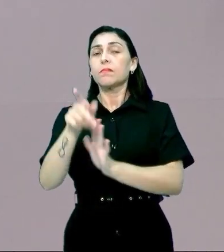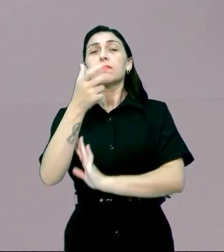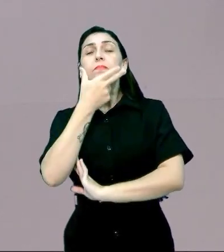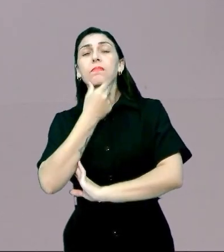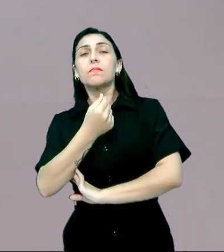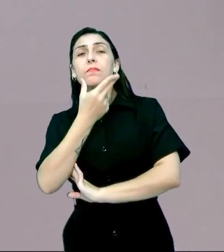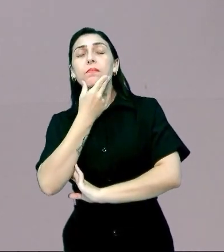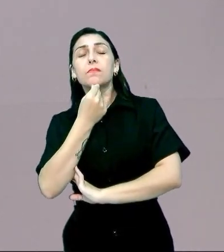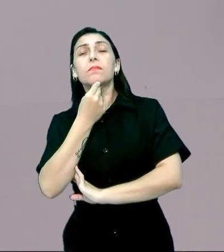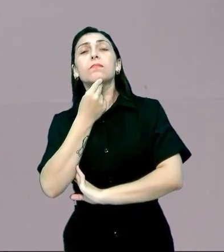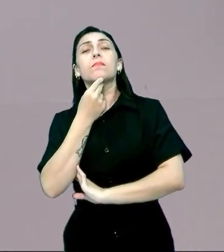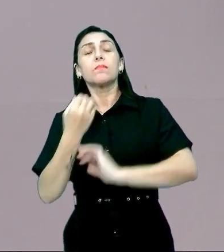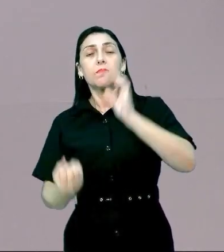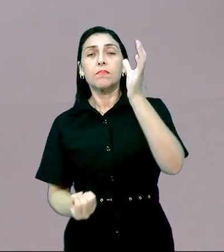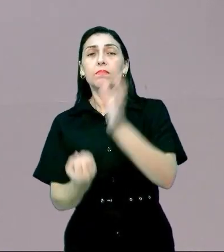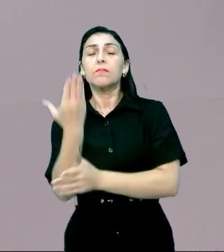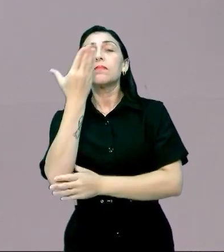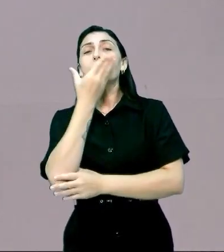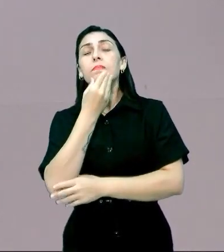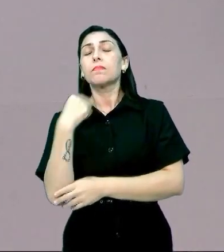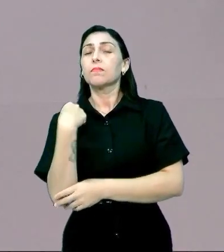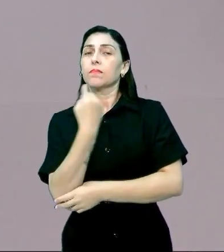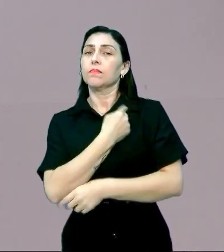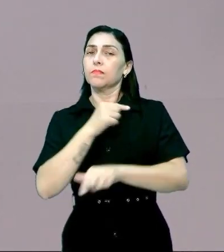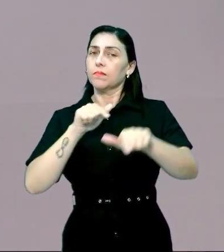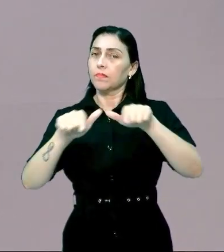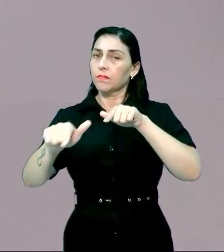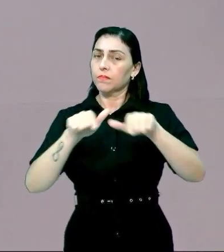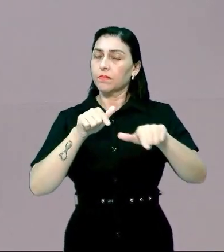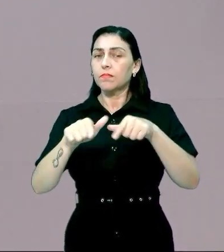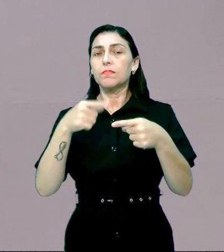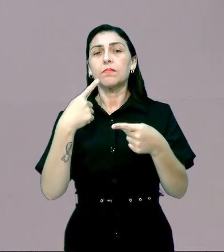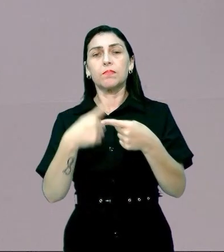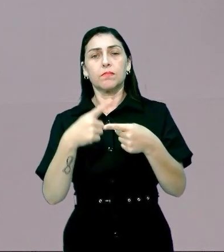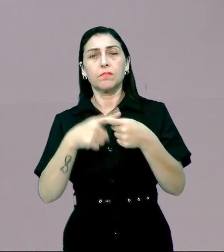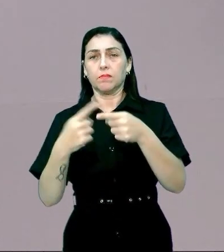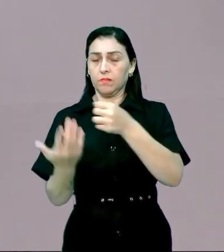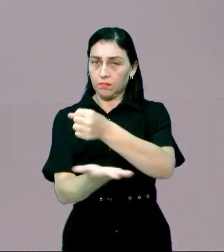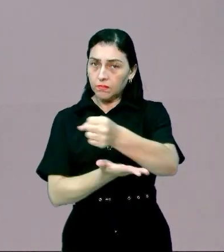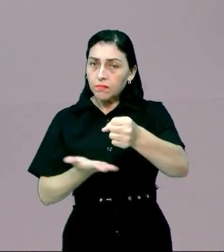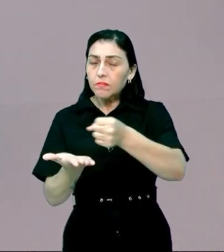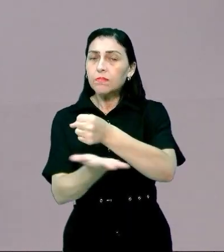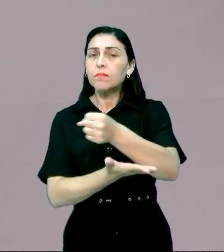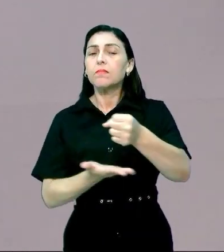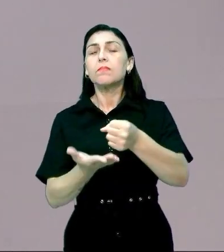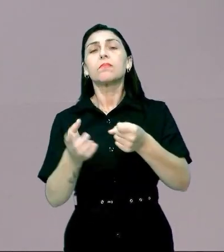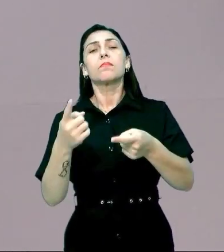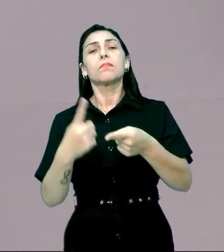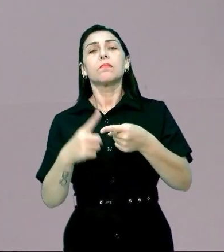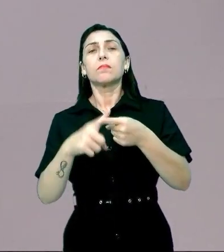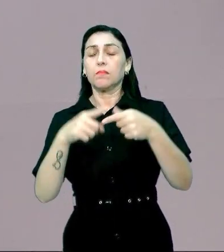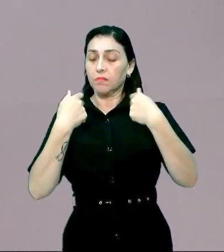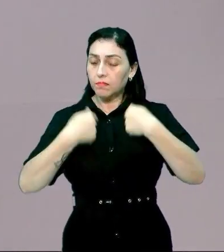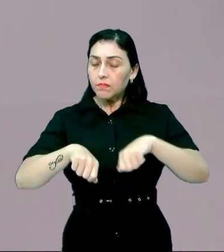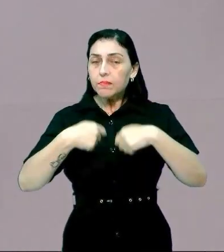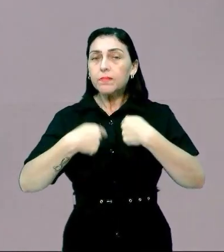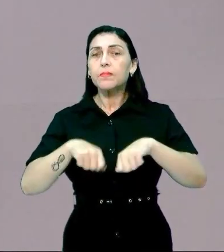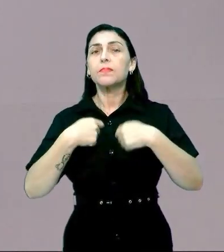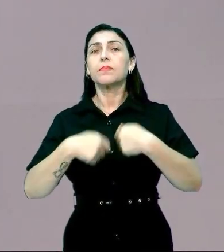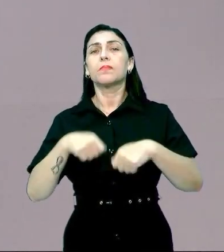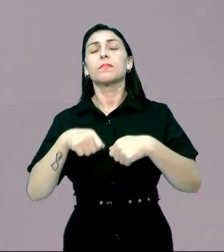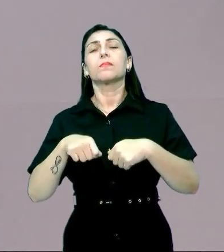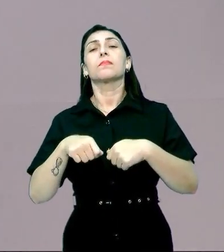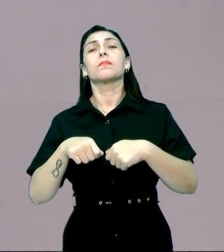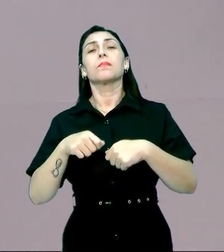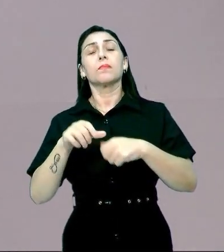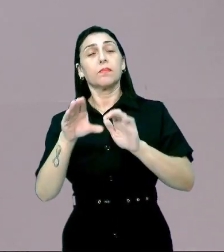faz parte da existência humana. Nós trabalhamos por uma questão muito básica, pela questão da sobrevivência. Então,